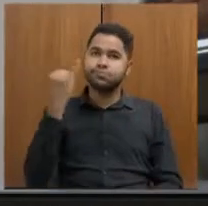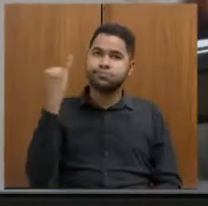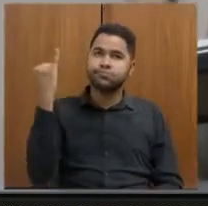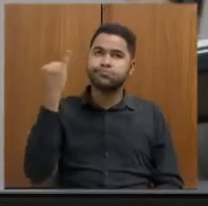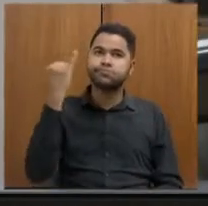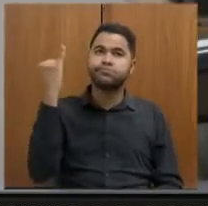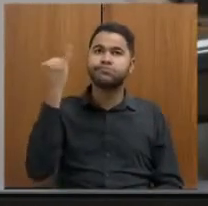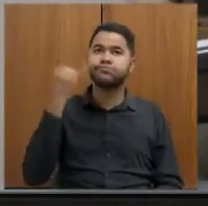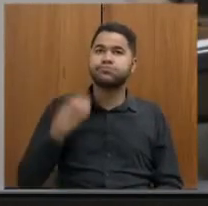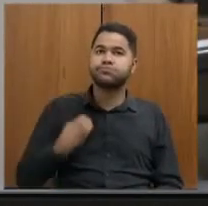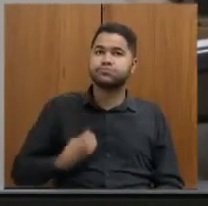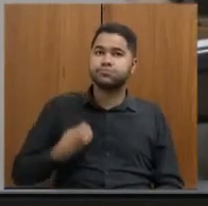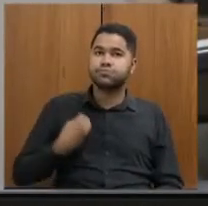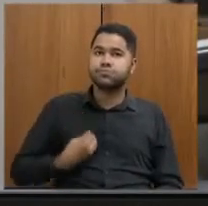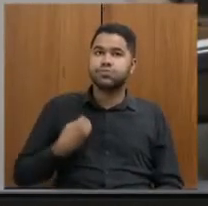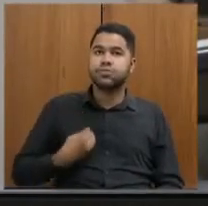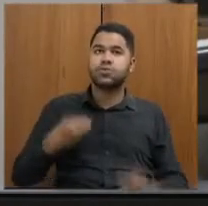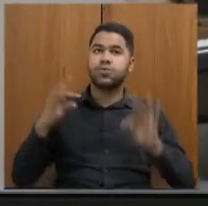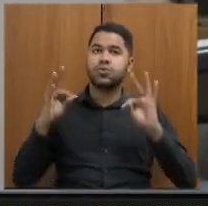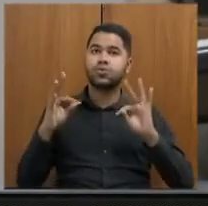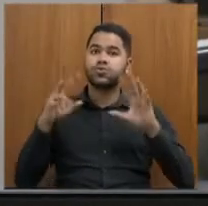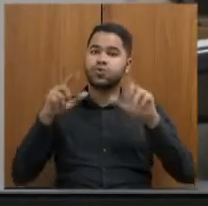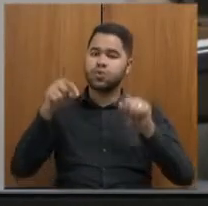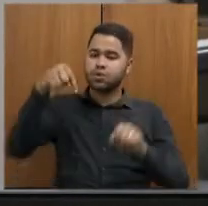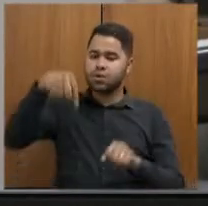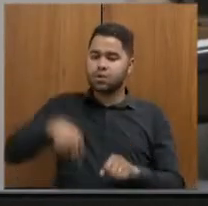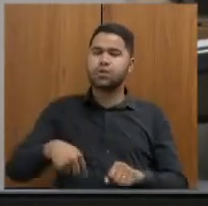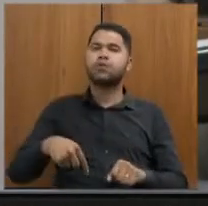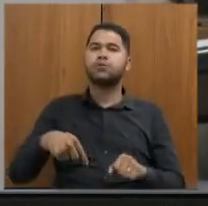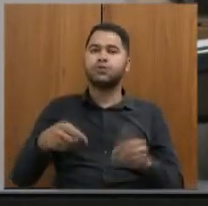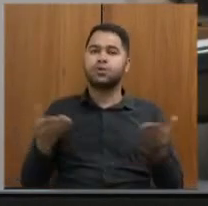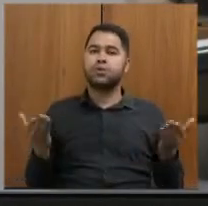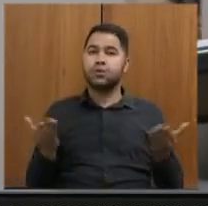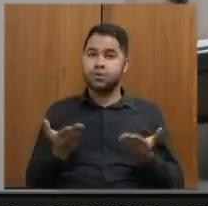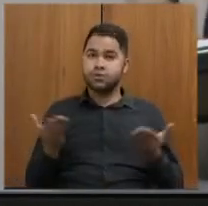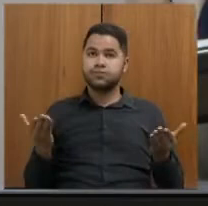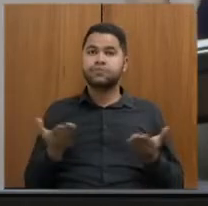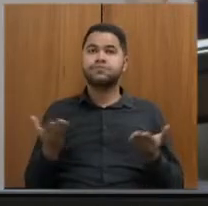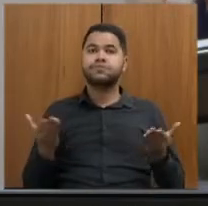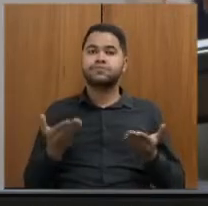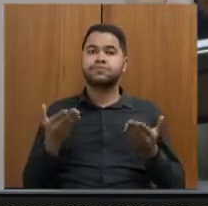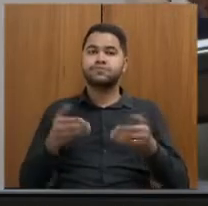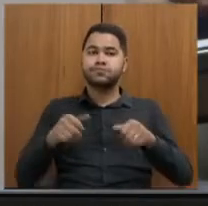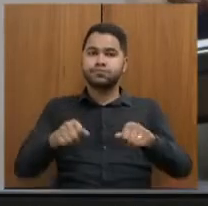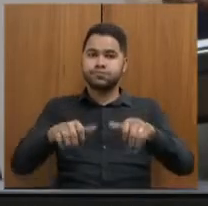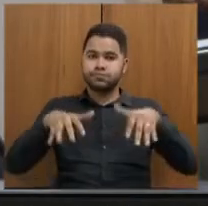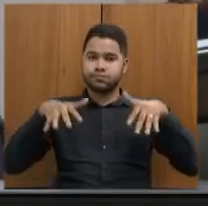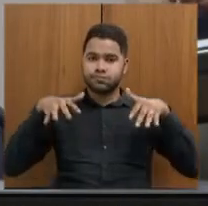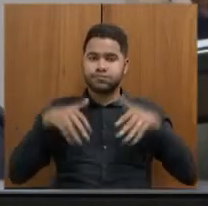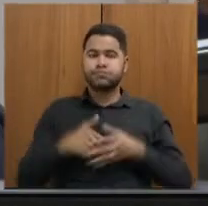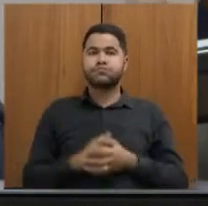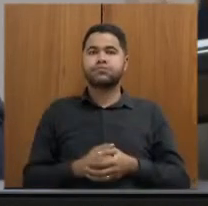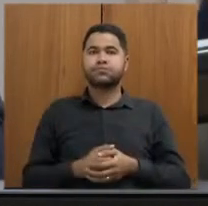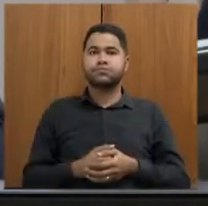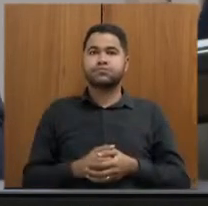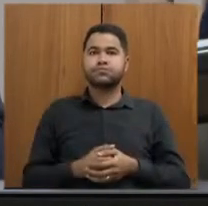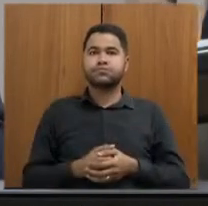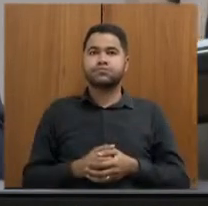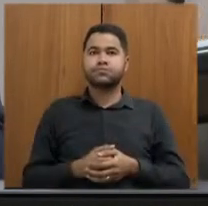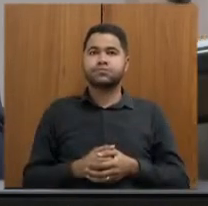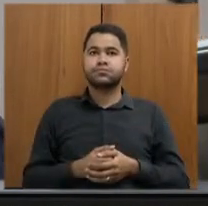a participação de todos que aqui se encontra nessa audiência de hoje essa